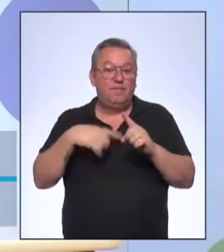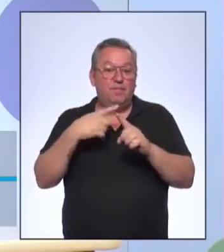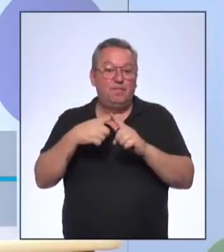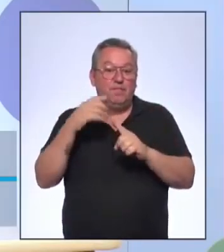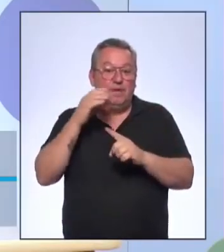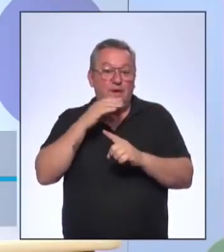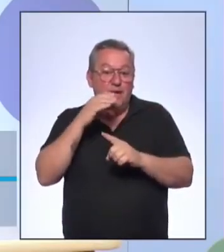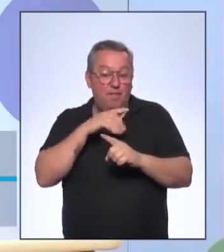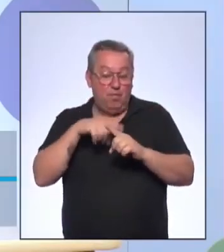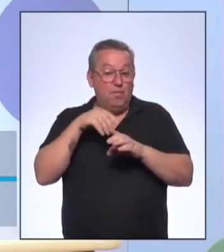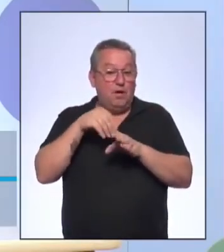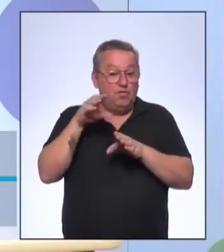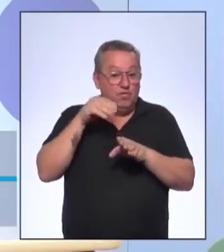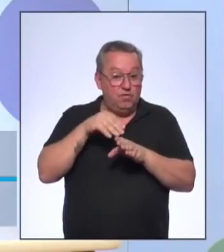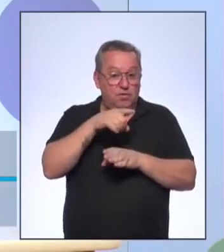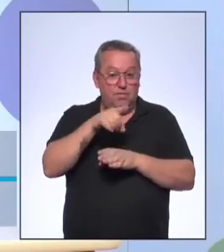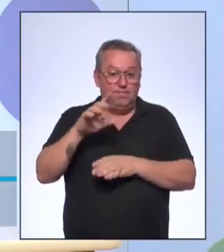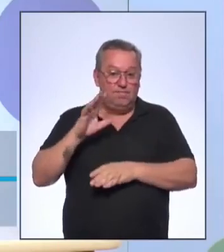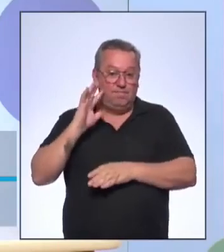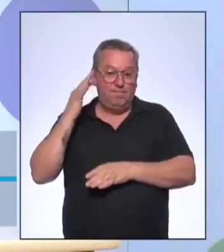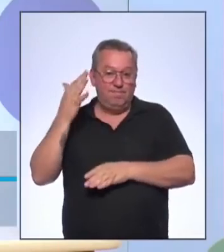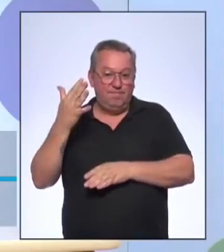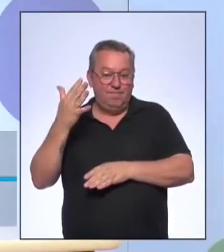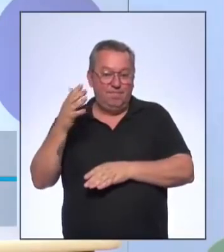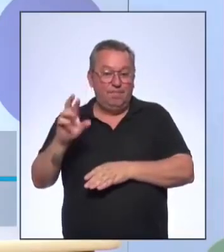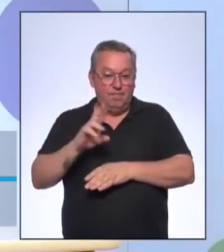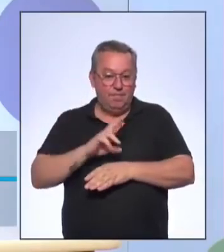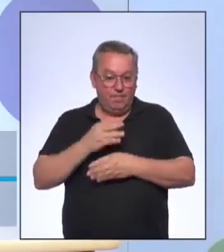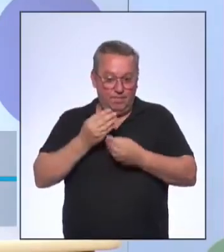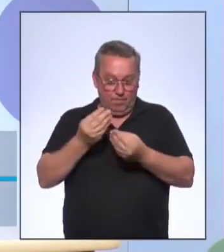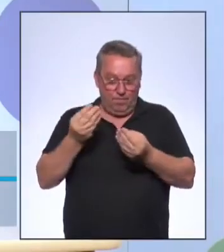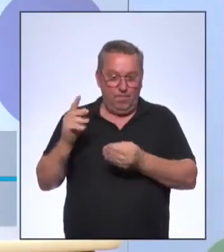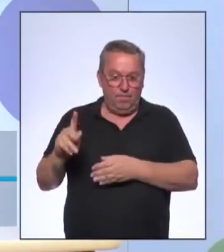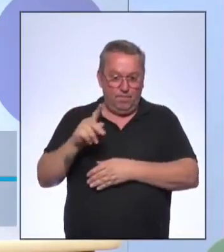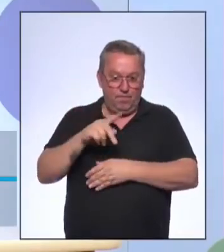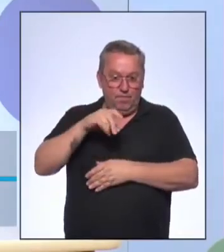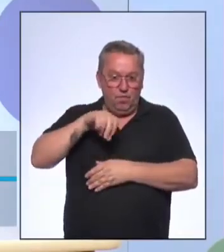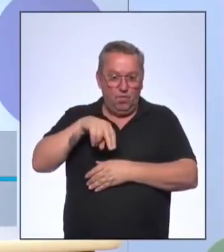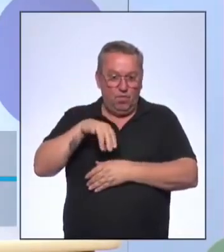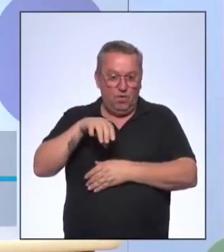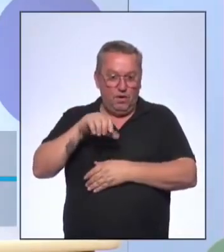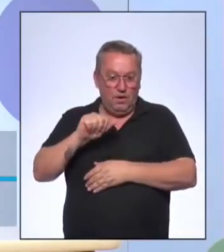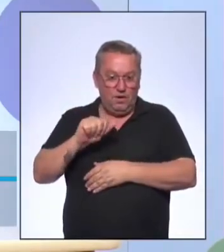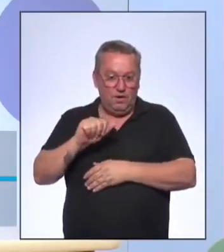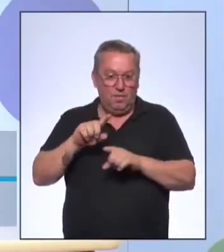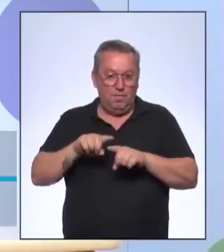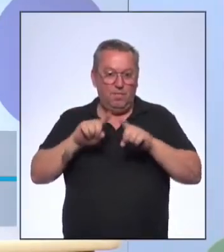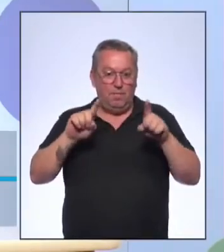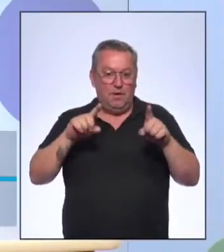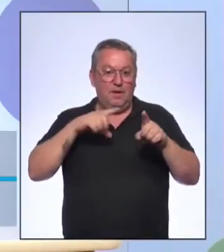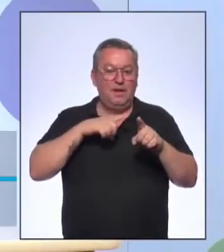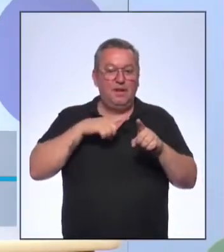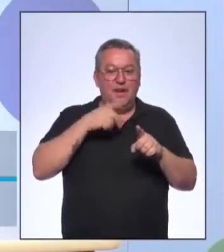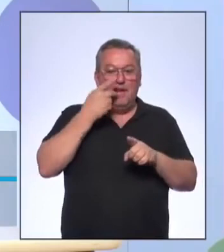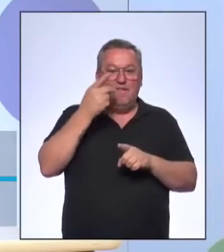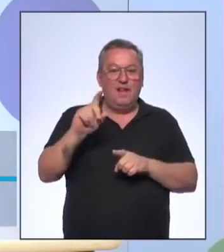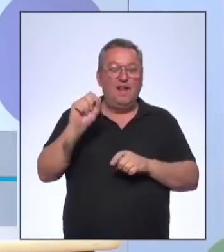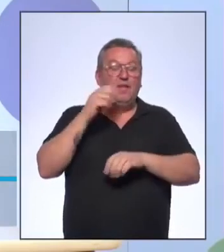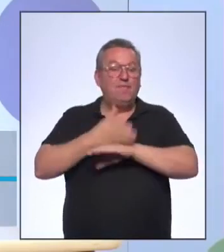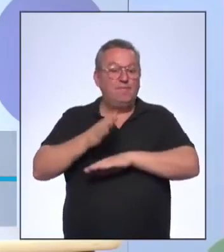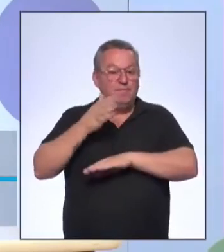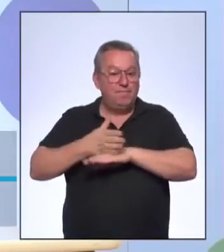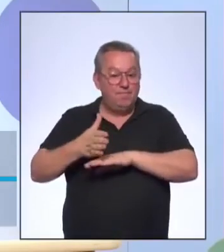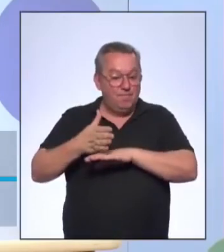vai uma dica para vocês que resolveram, na resposta que eu vou dar para o professor Jonas. Embora a gente tenha falado na